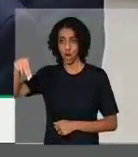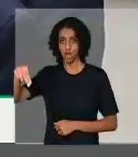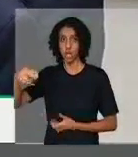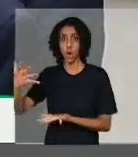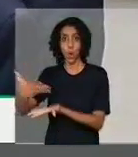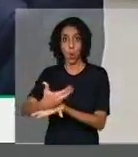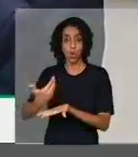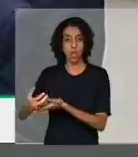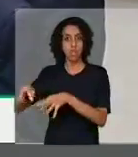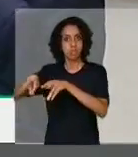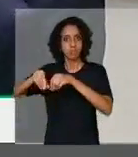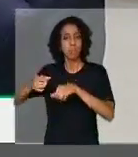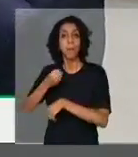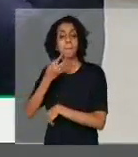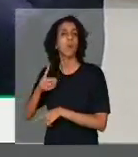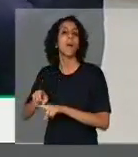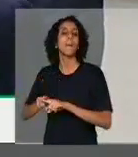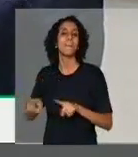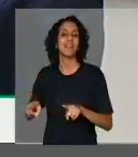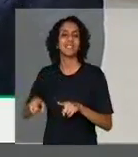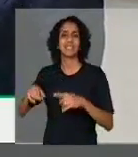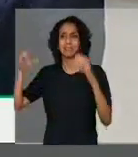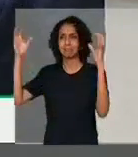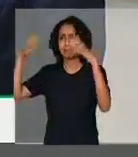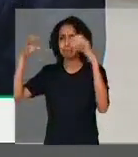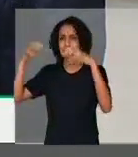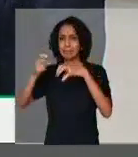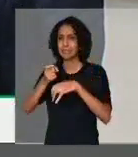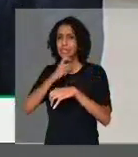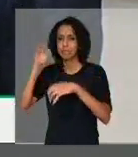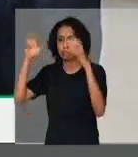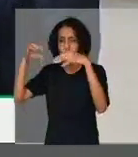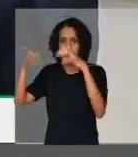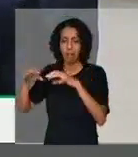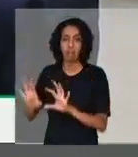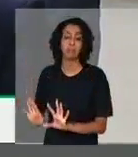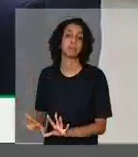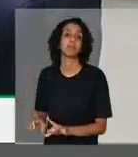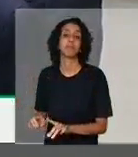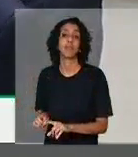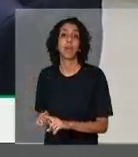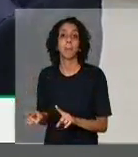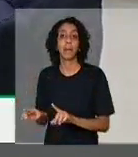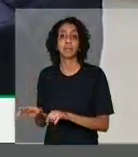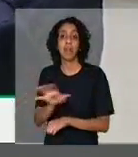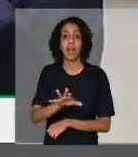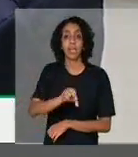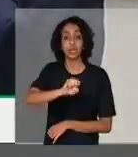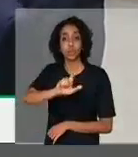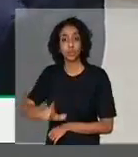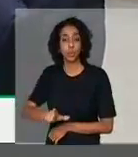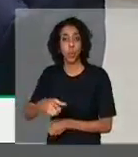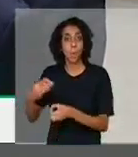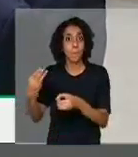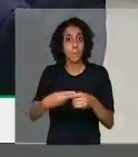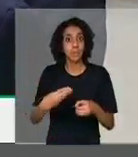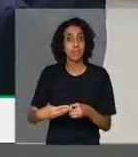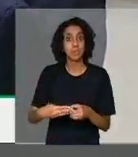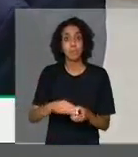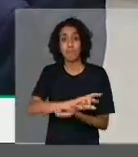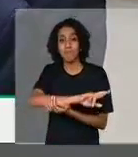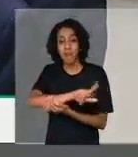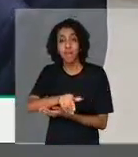boa, mas com um granizo que estragou muito, e na metade sul, mais de 20 municípios já decretaram estado de